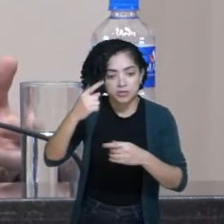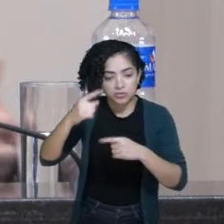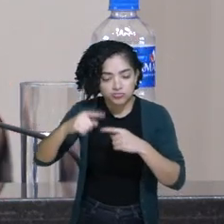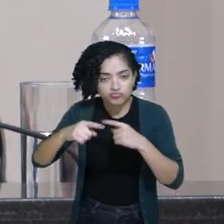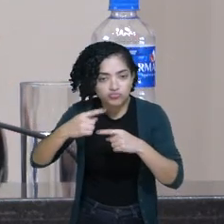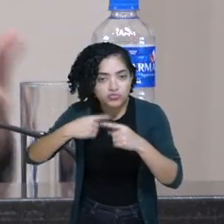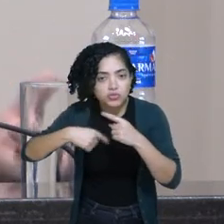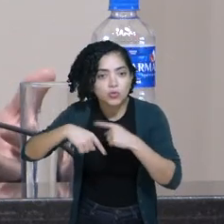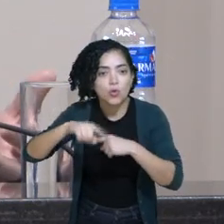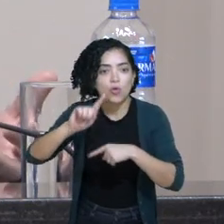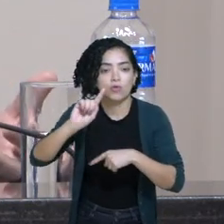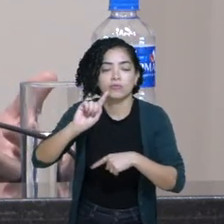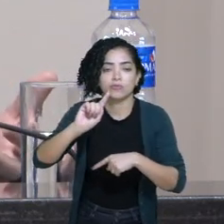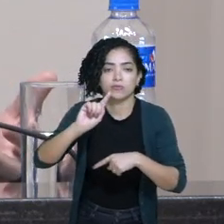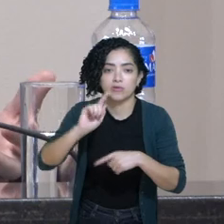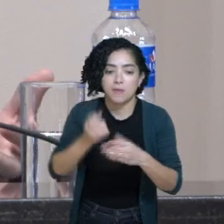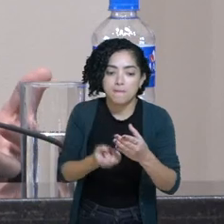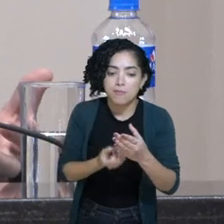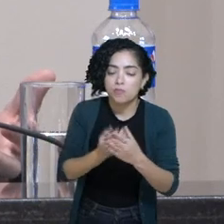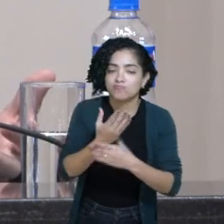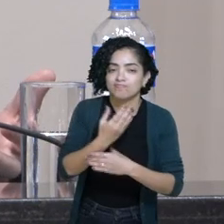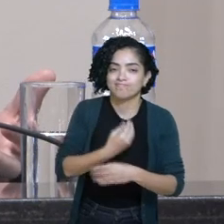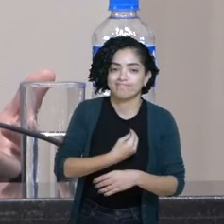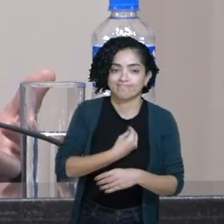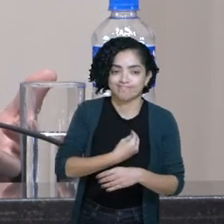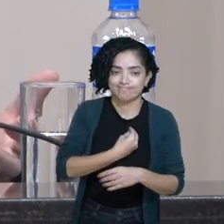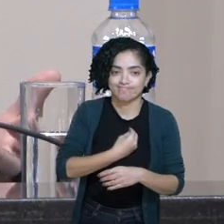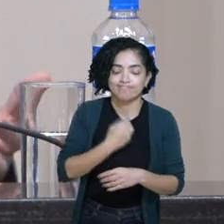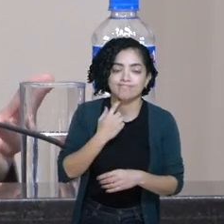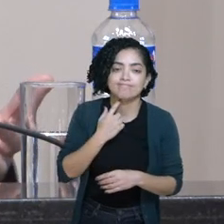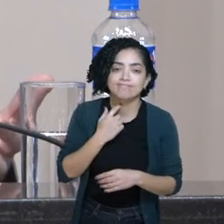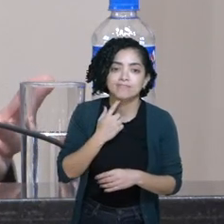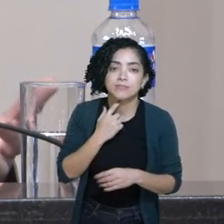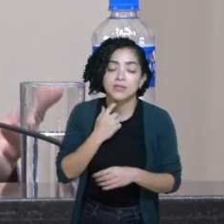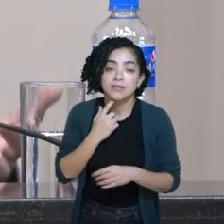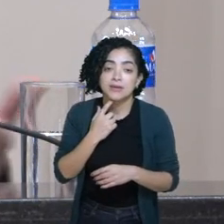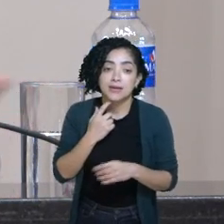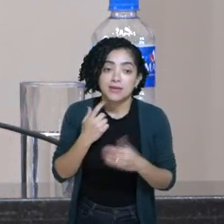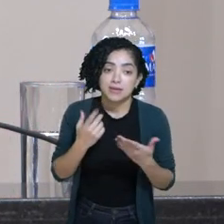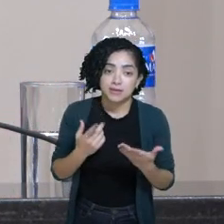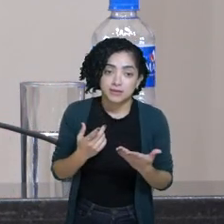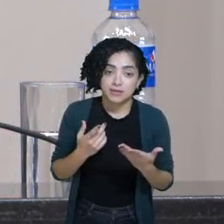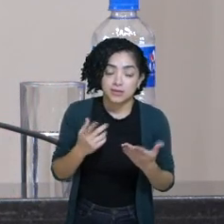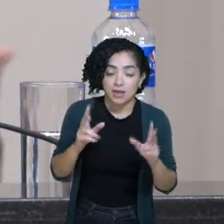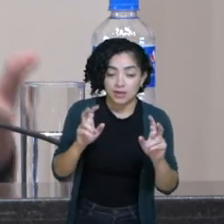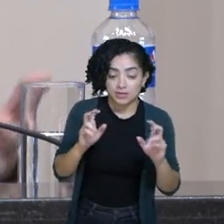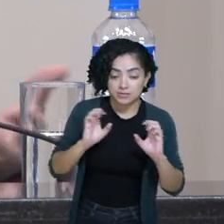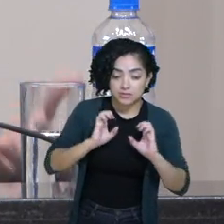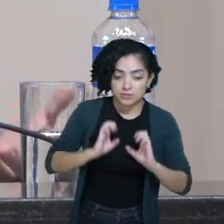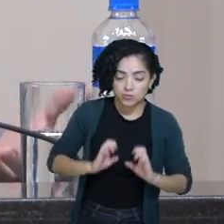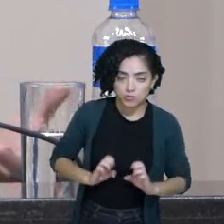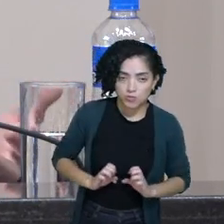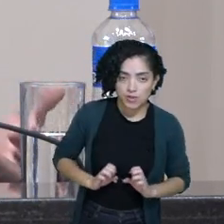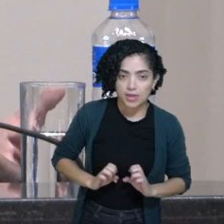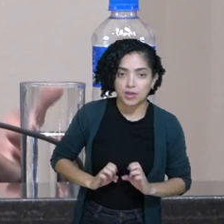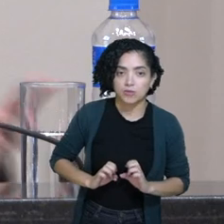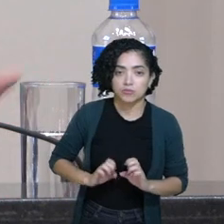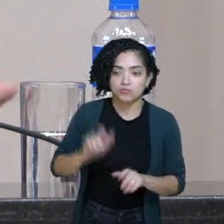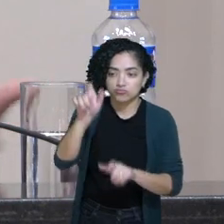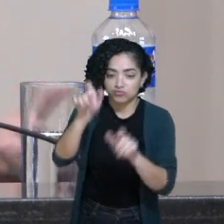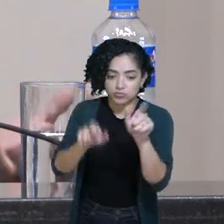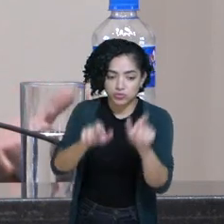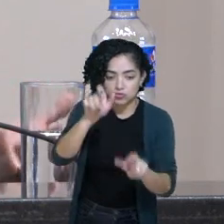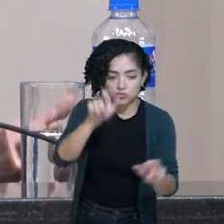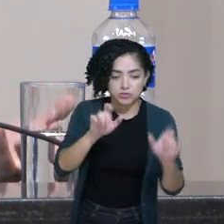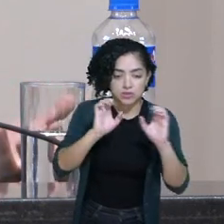existência e produzir a sua existência portanto a questão ética Ou seja a formação de sujeitos éticos